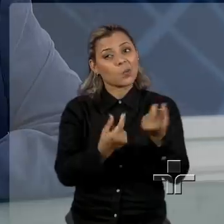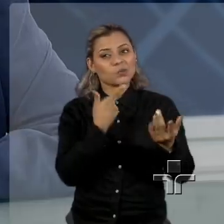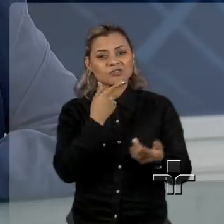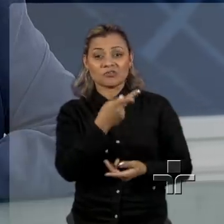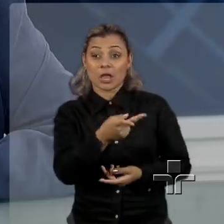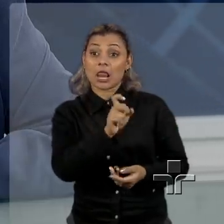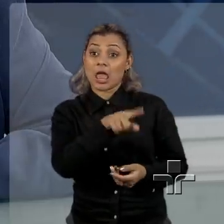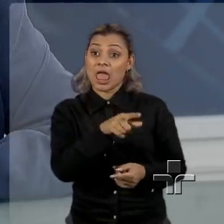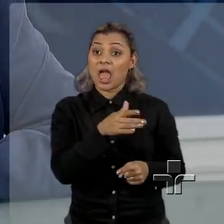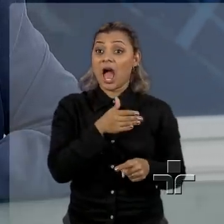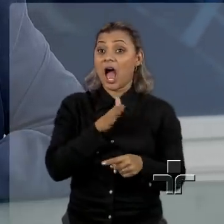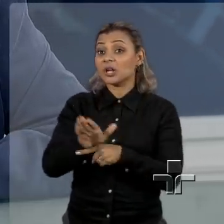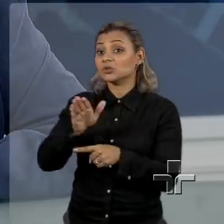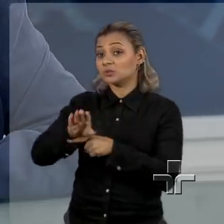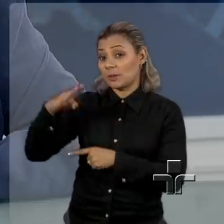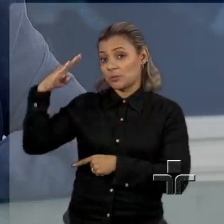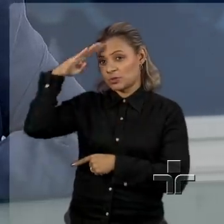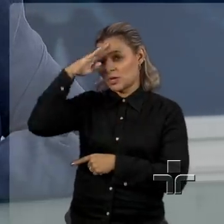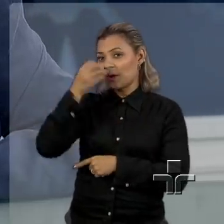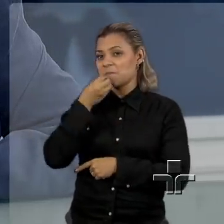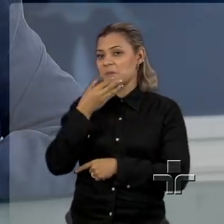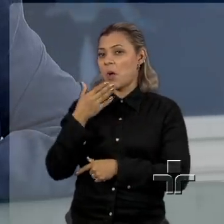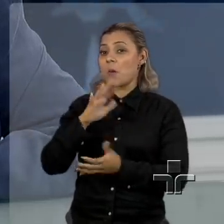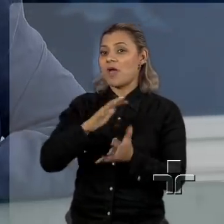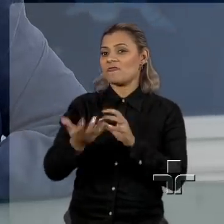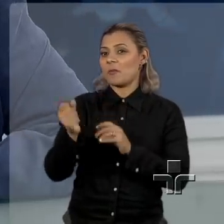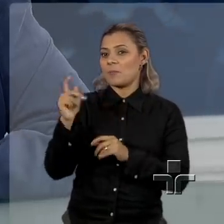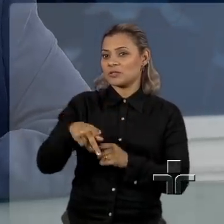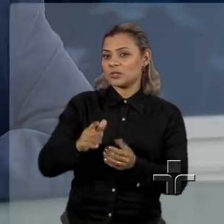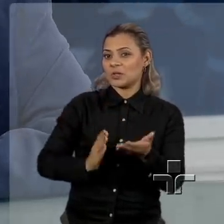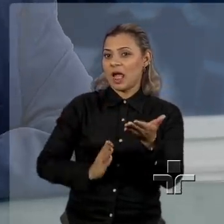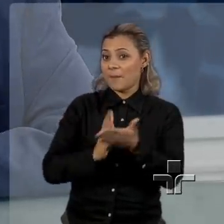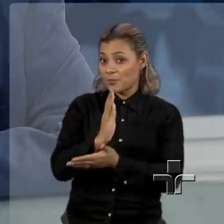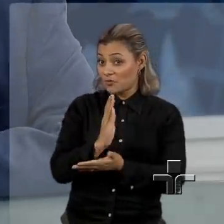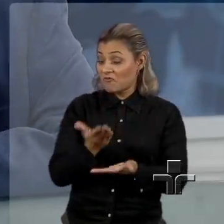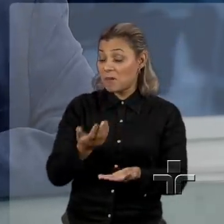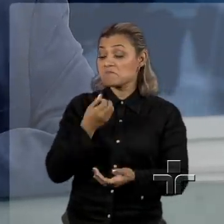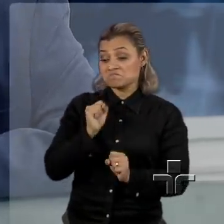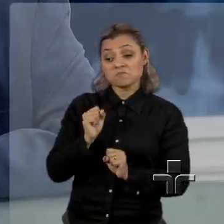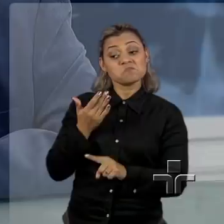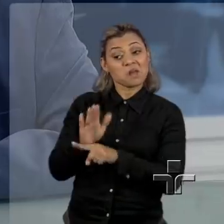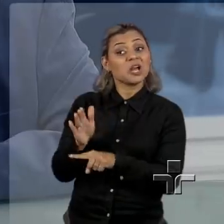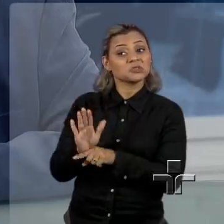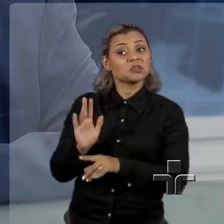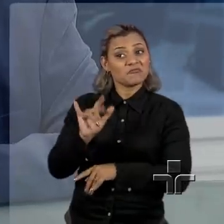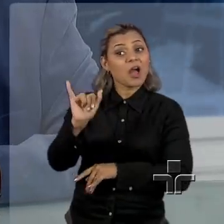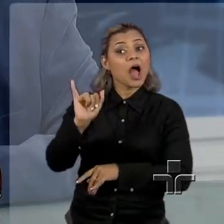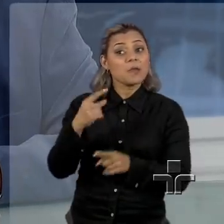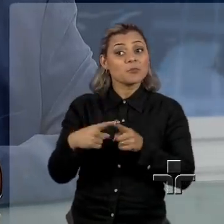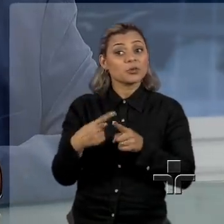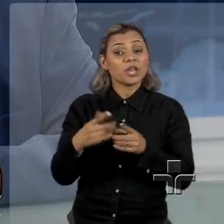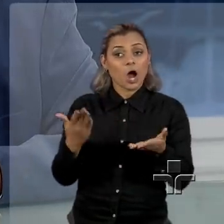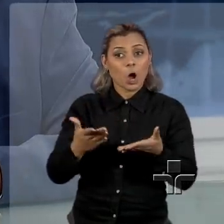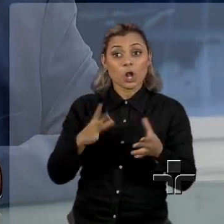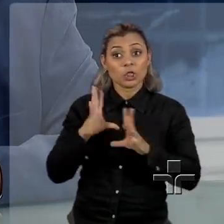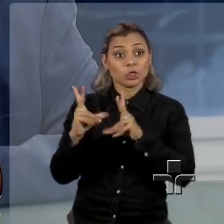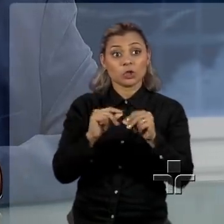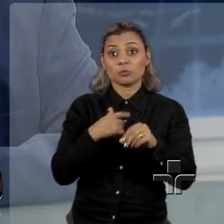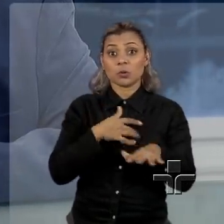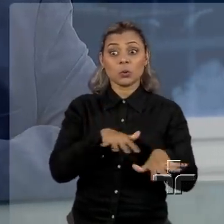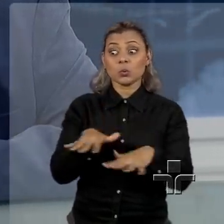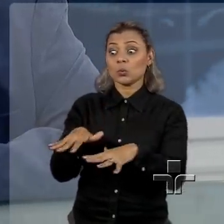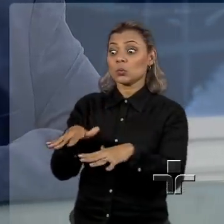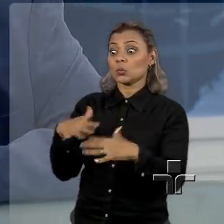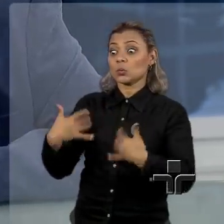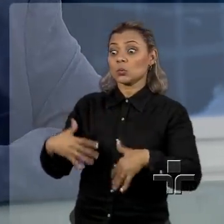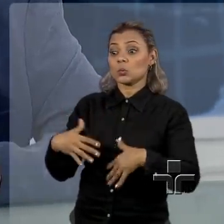pode ajudar o Bolsonaro na reforma da Previdência, no sentido de que vão todos grudar no Bolsonaro agora, na medida que o Bolsonaro